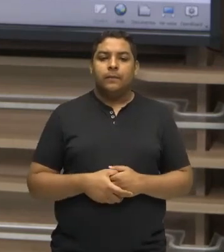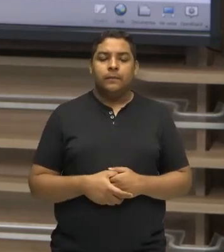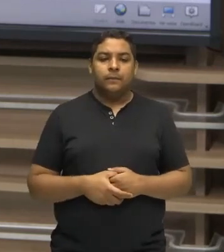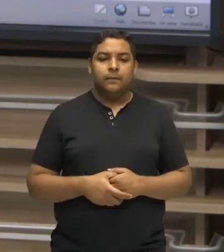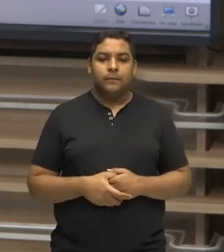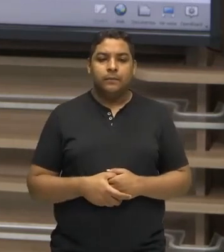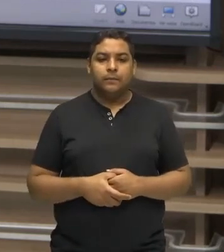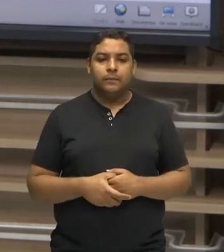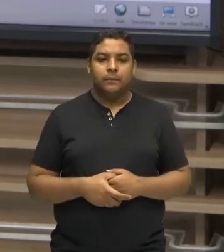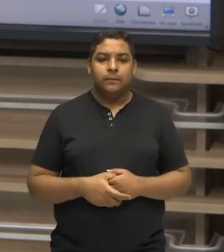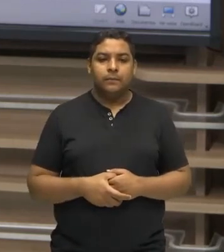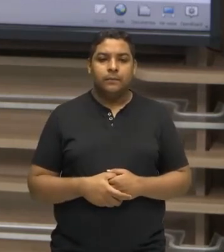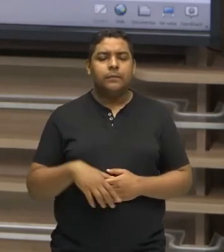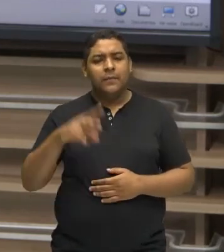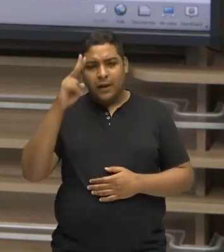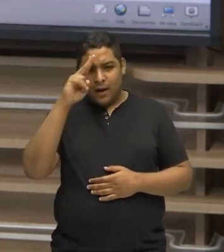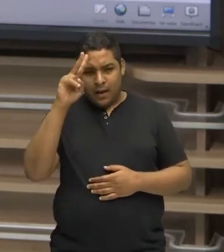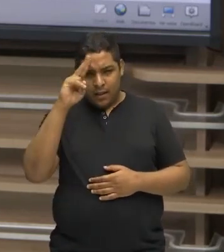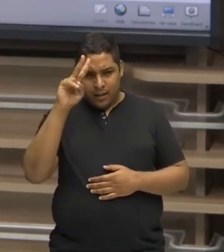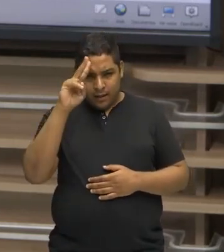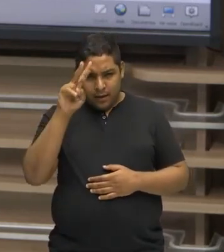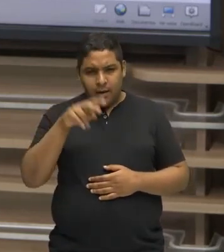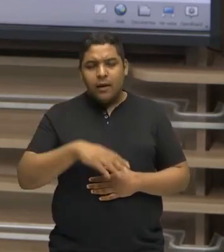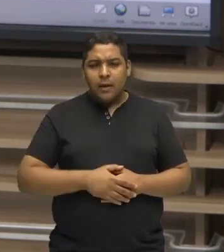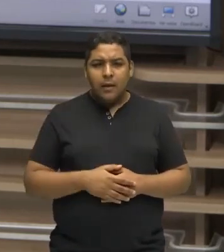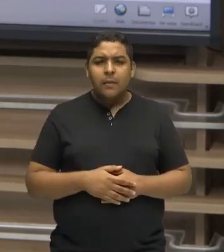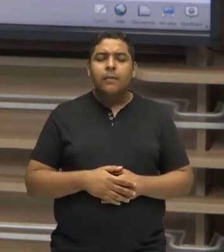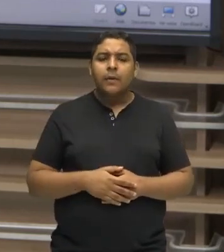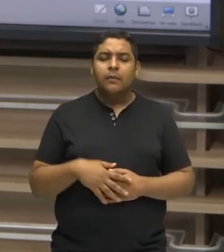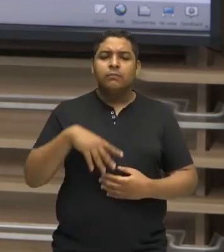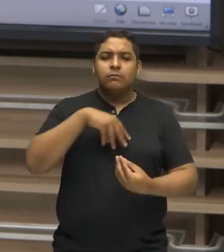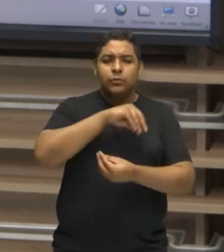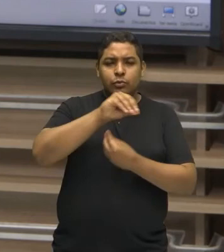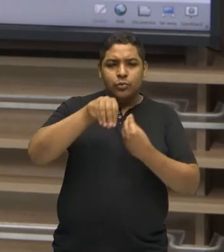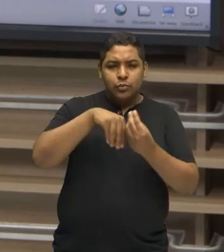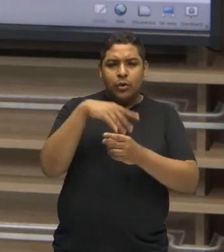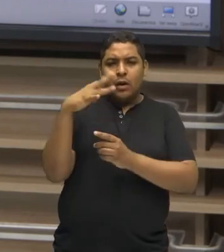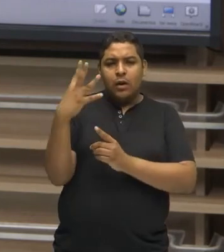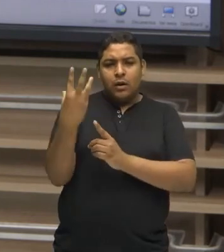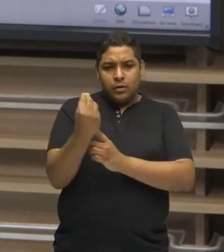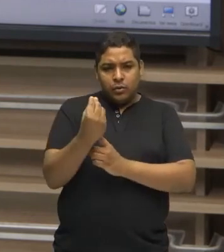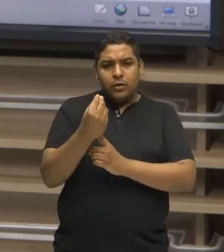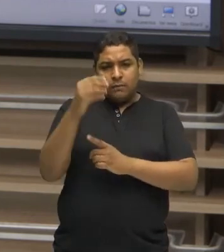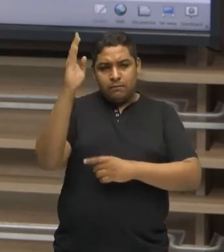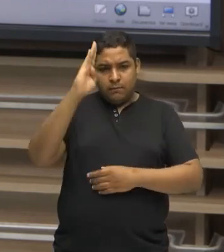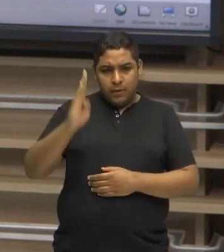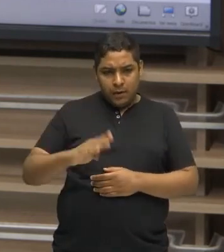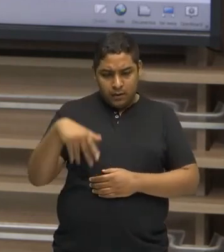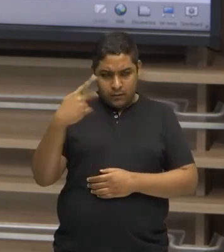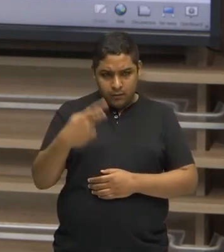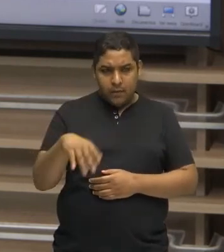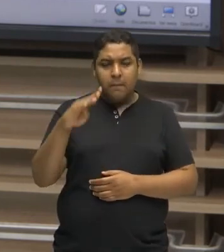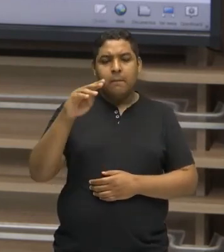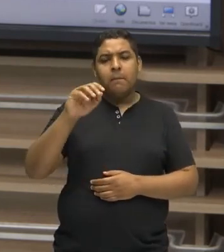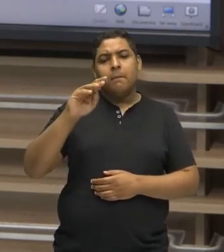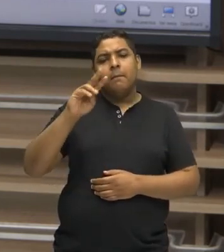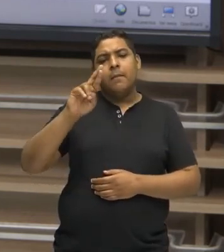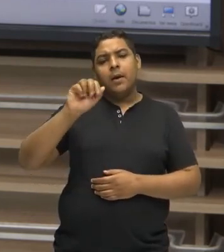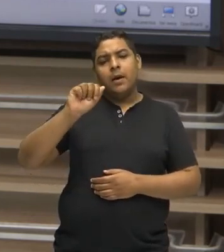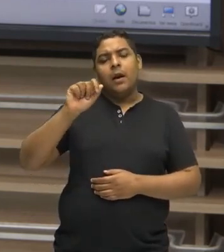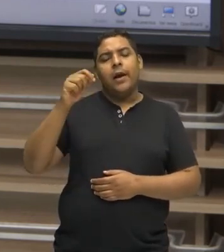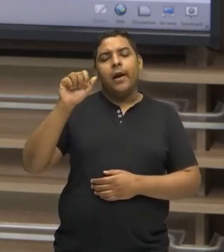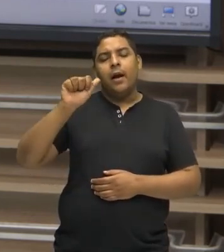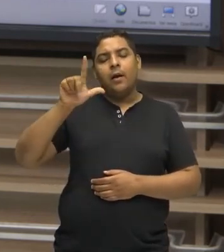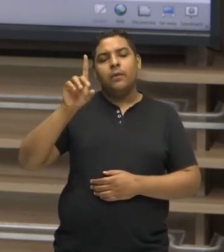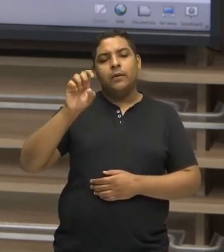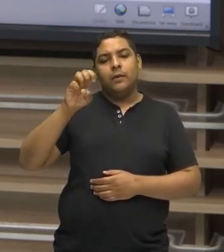artística, essa três. Lembra aquela composição artística de um artista brasileiro chamado Aldemir Martins? Então, ele pintava